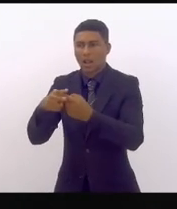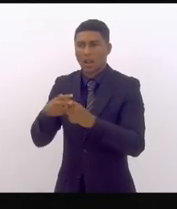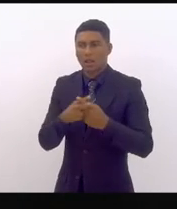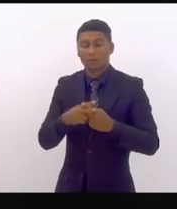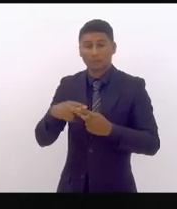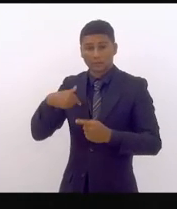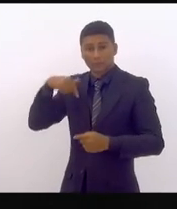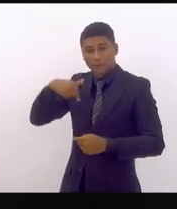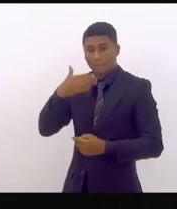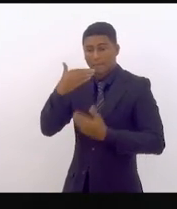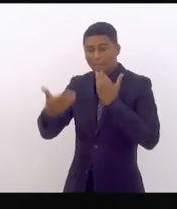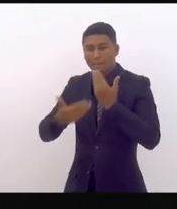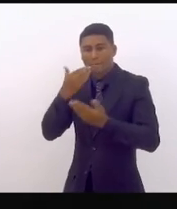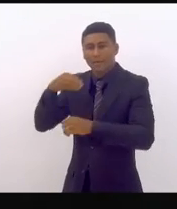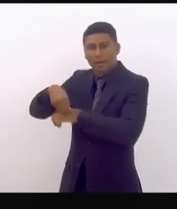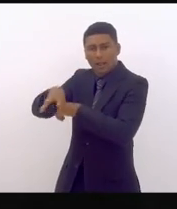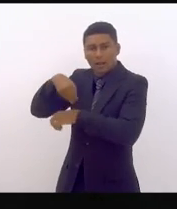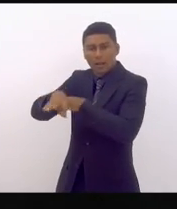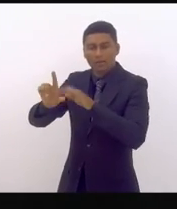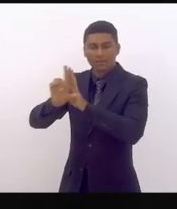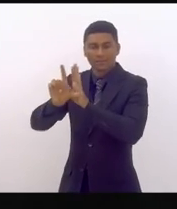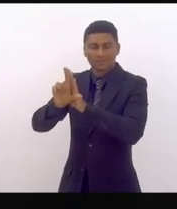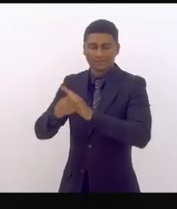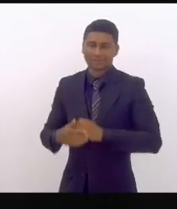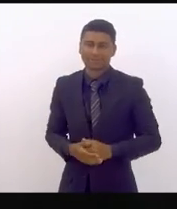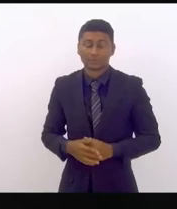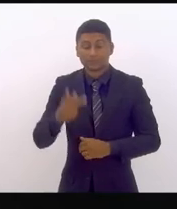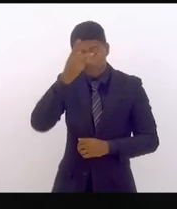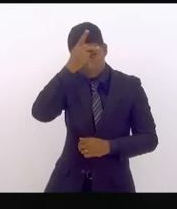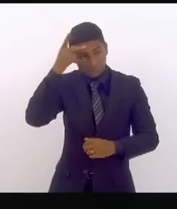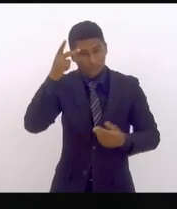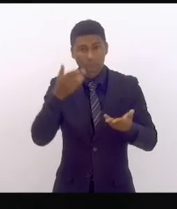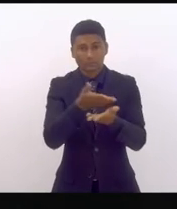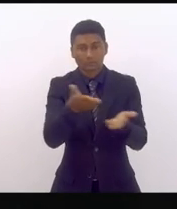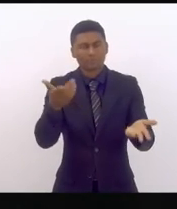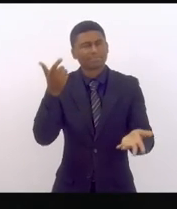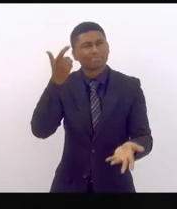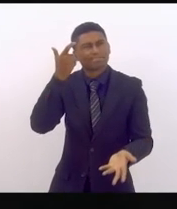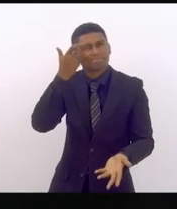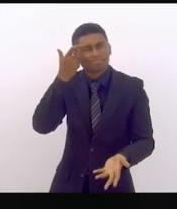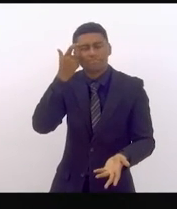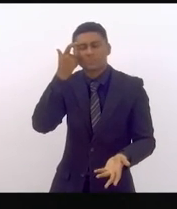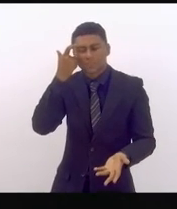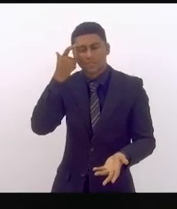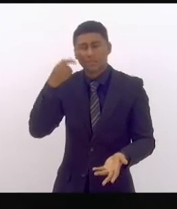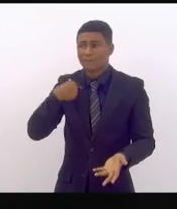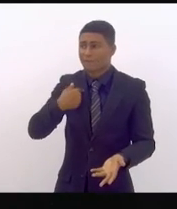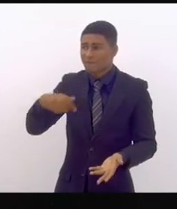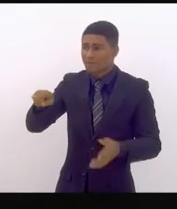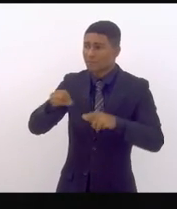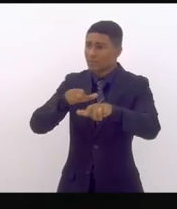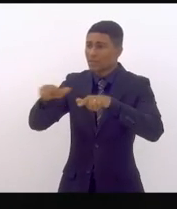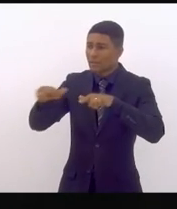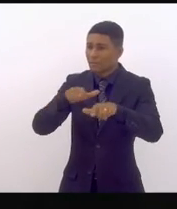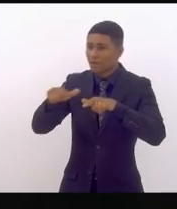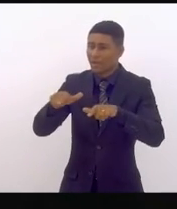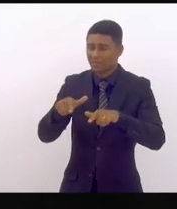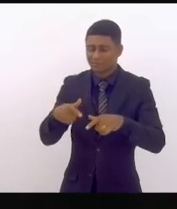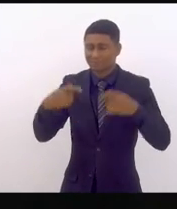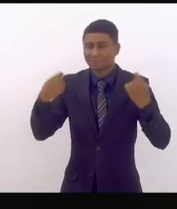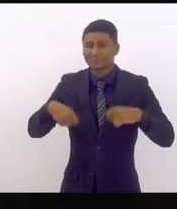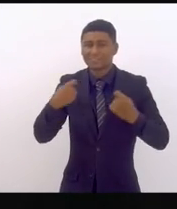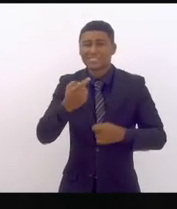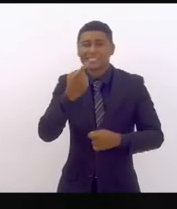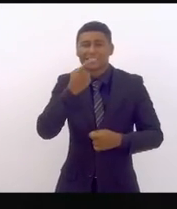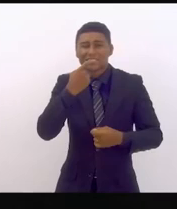nessa casa de São João de Meriti pessoas que tinham um sonho de poder sair para trabalhar sem que colocar esse saco nos pés